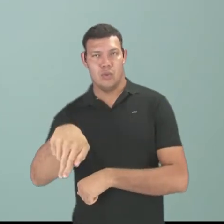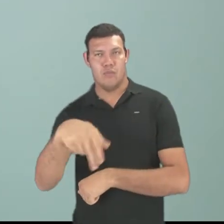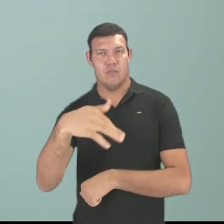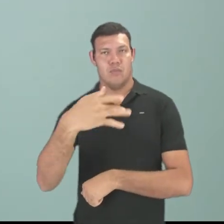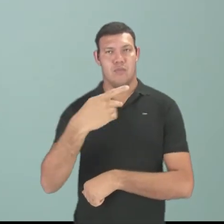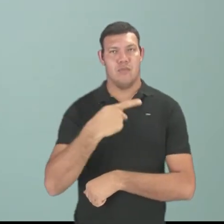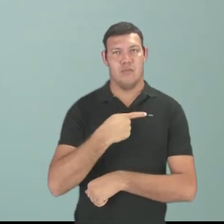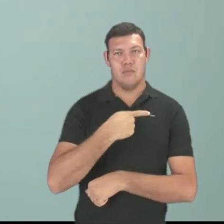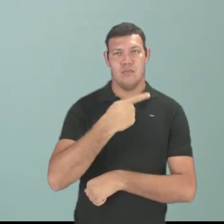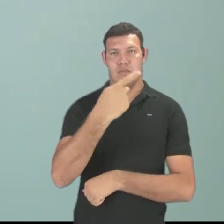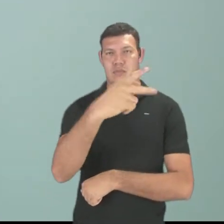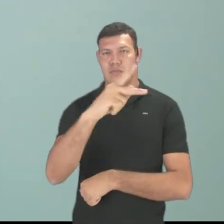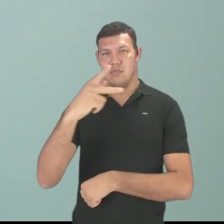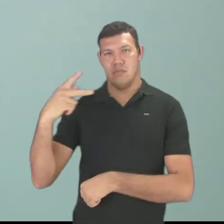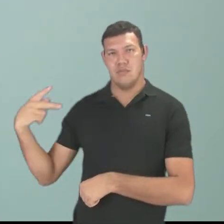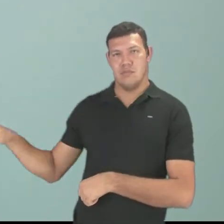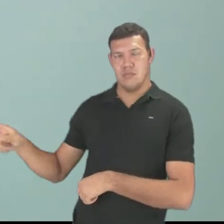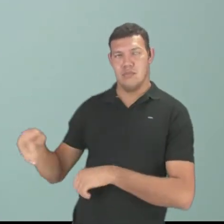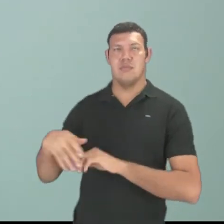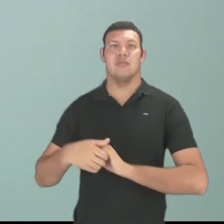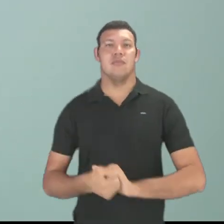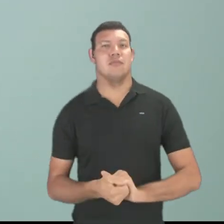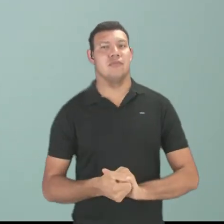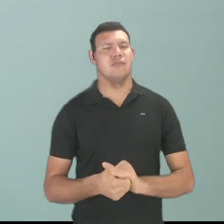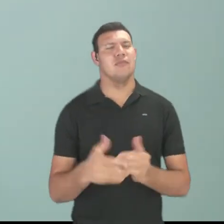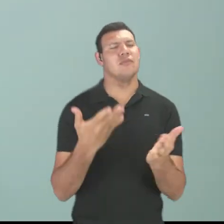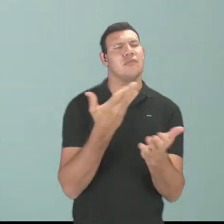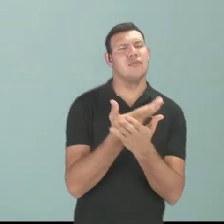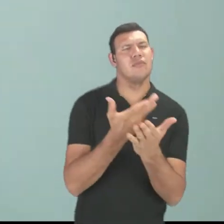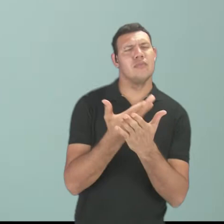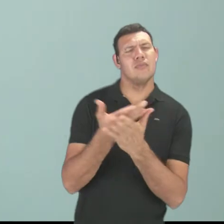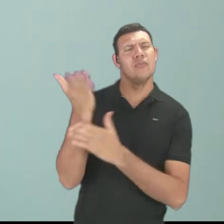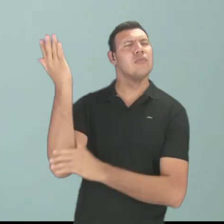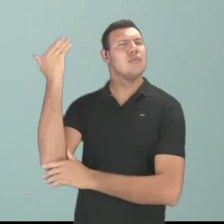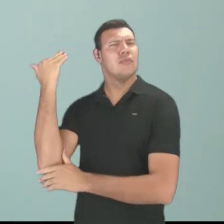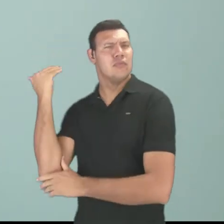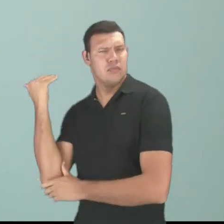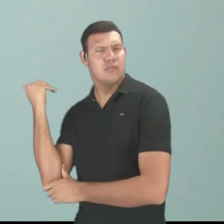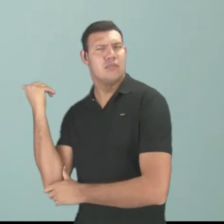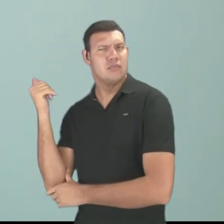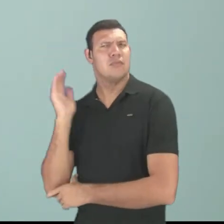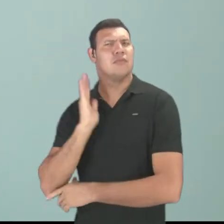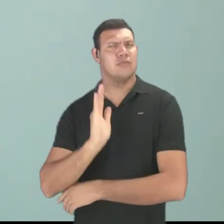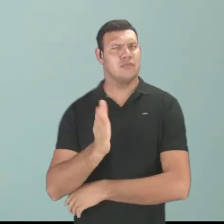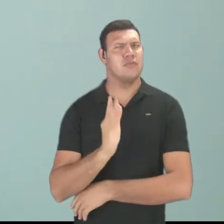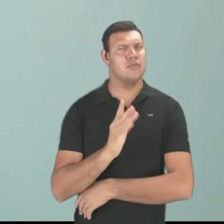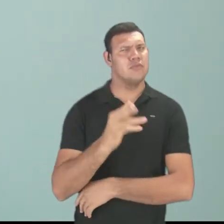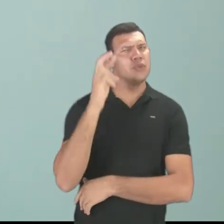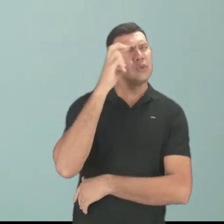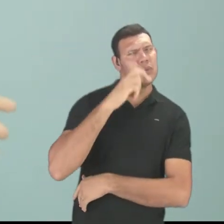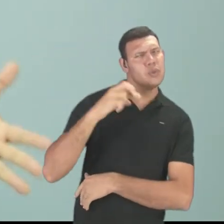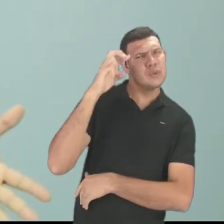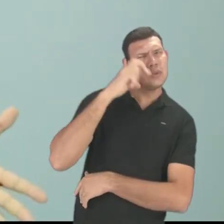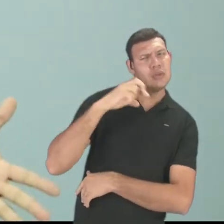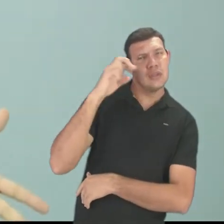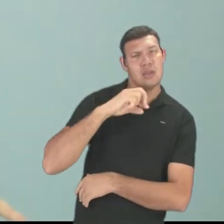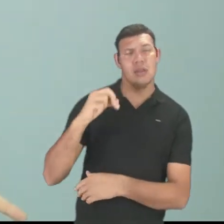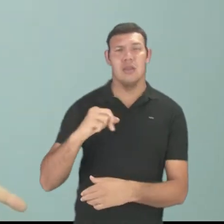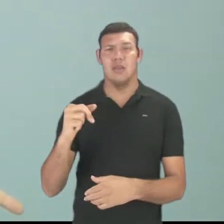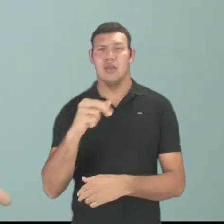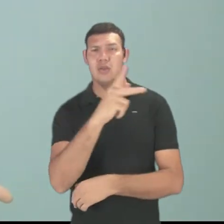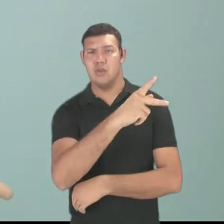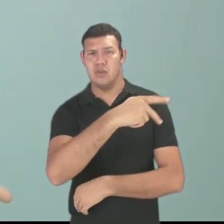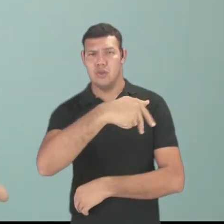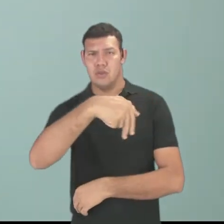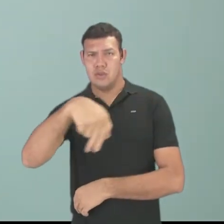pronomes possessivos. Em aulas anteriores nós já vimos um pouquinho sobre possessive adjectives, ou os adjetivos